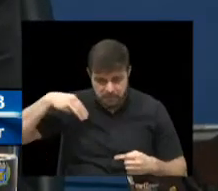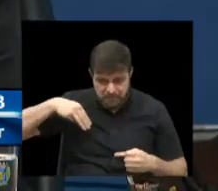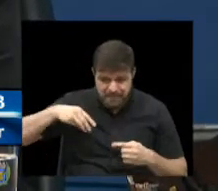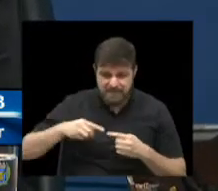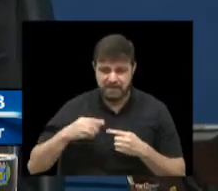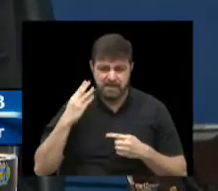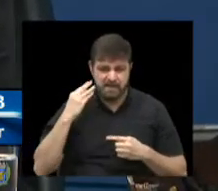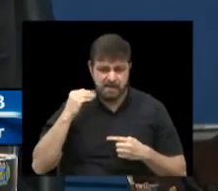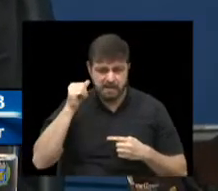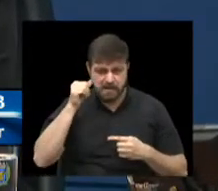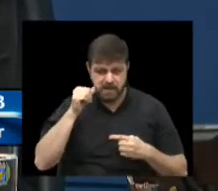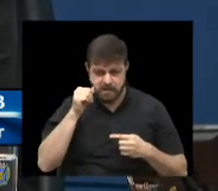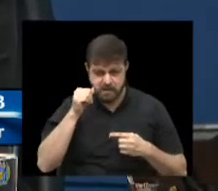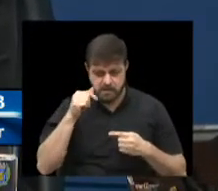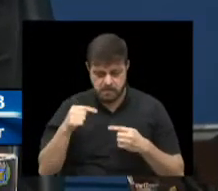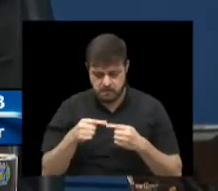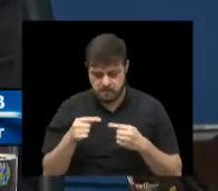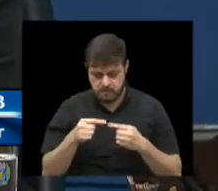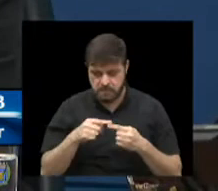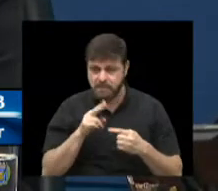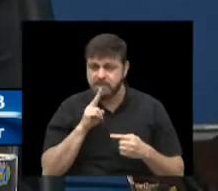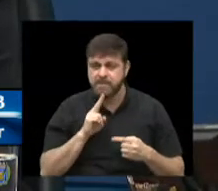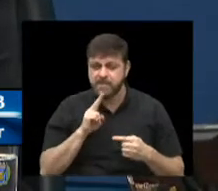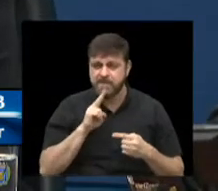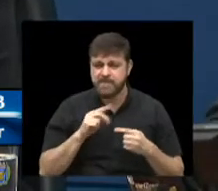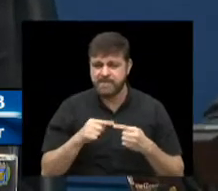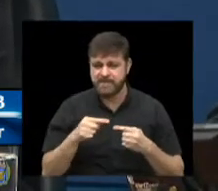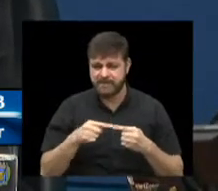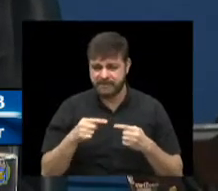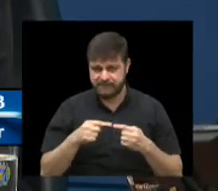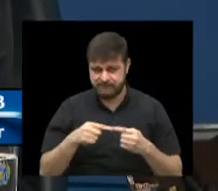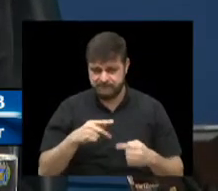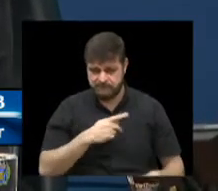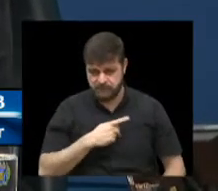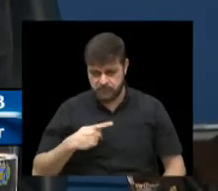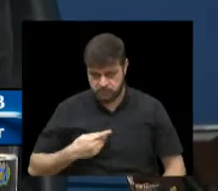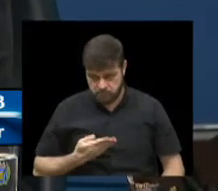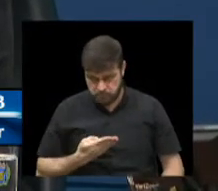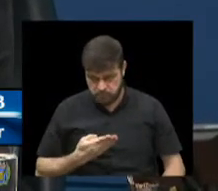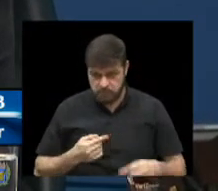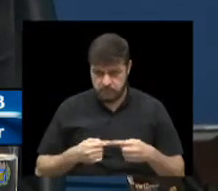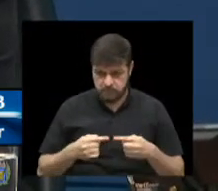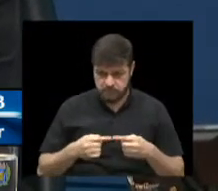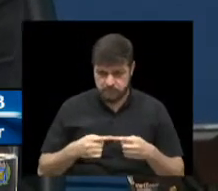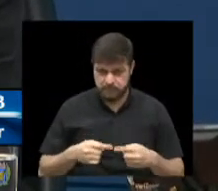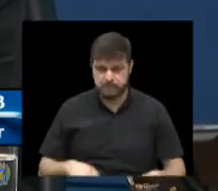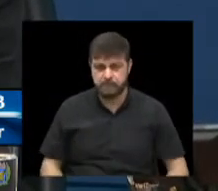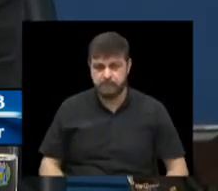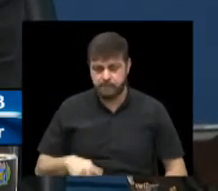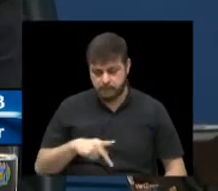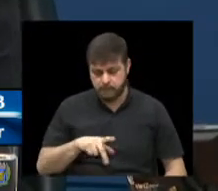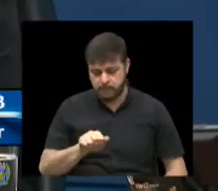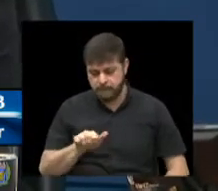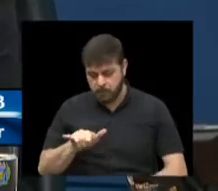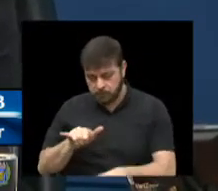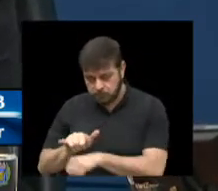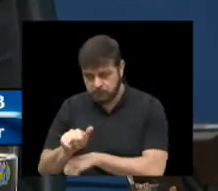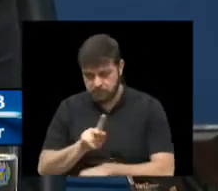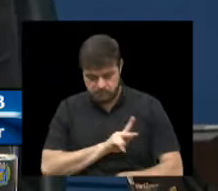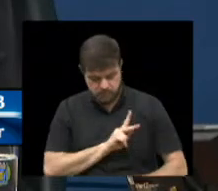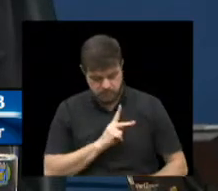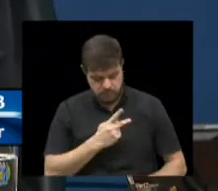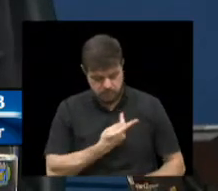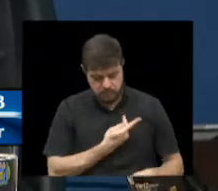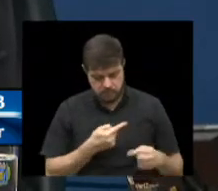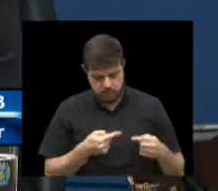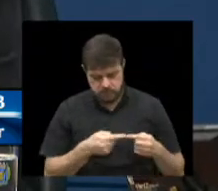sim. Mariana Conte, sim. Nelson Osseri, sim. Pastor Elias Azevedo, sim. Paulo Galtério, ausente. Paulo Haddad, vota sim.